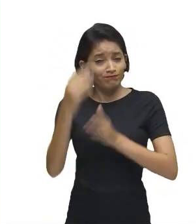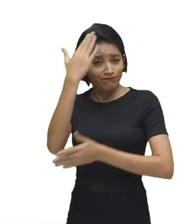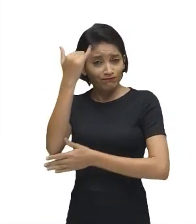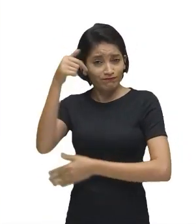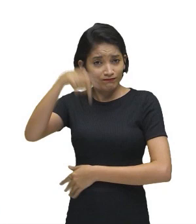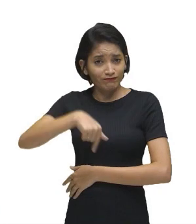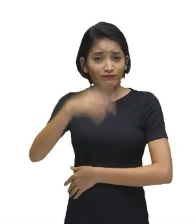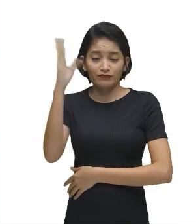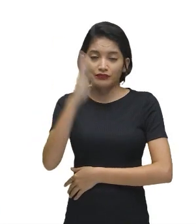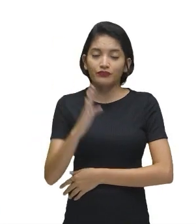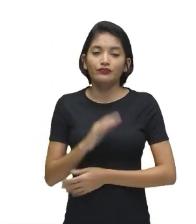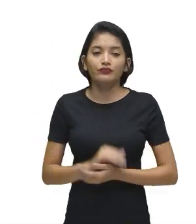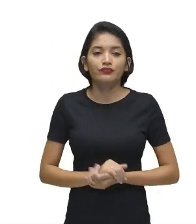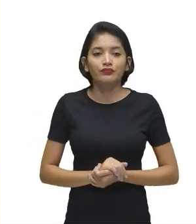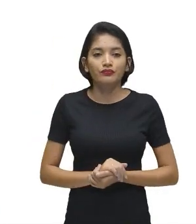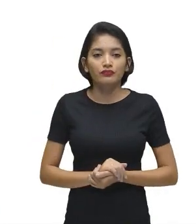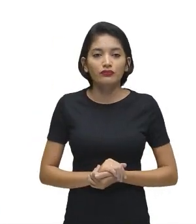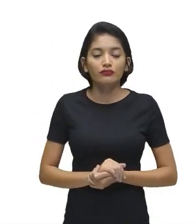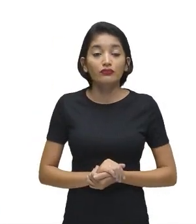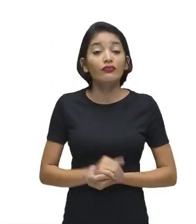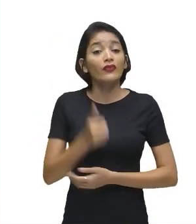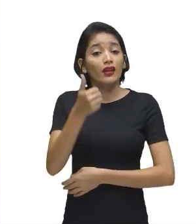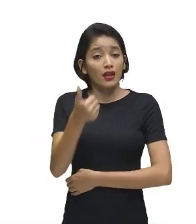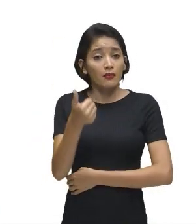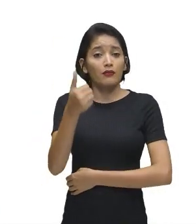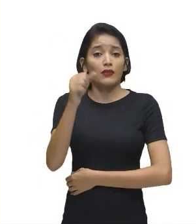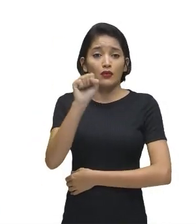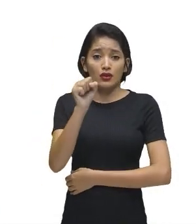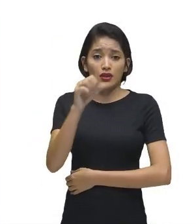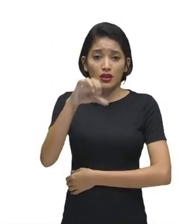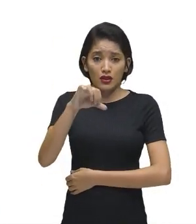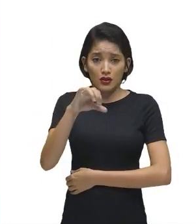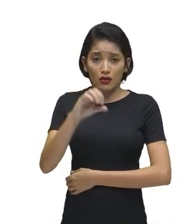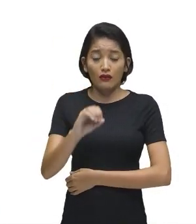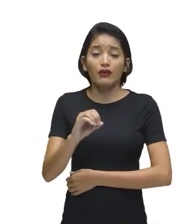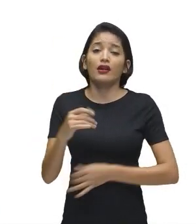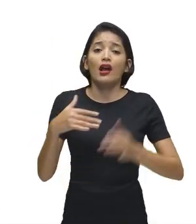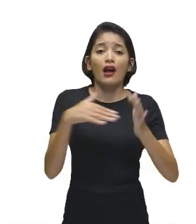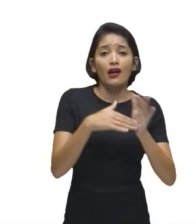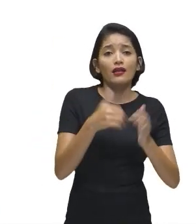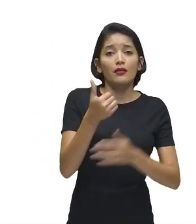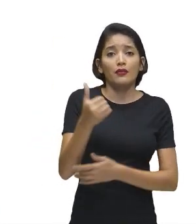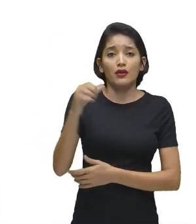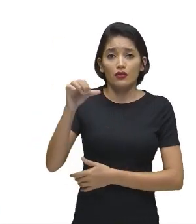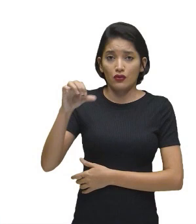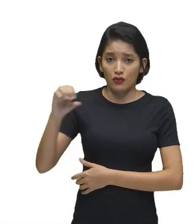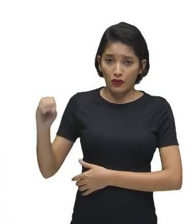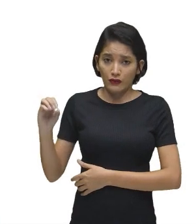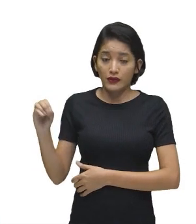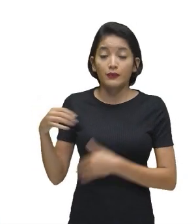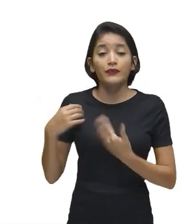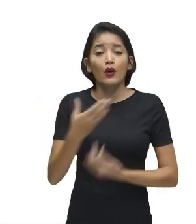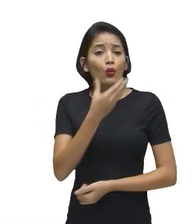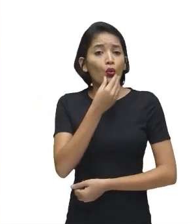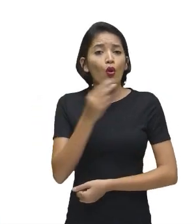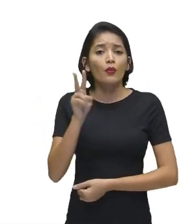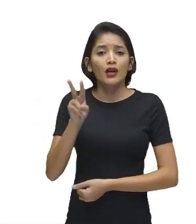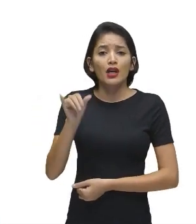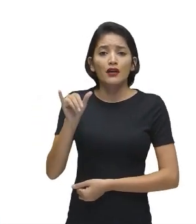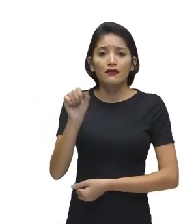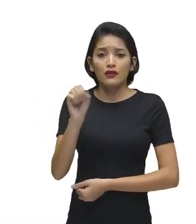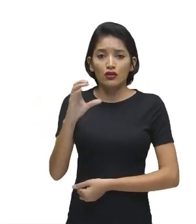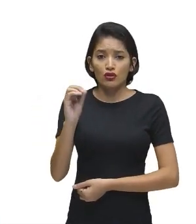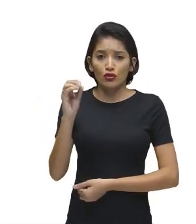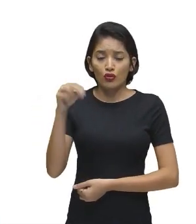no Brasil. Bem, nas décadas de 1890 e 1900, Visconti, que foi o